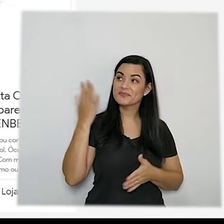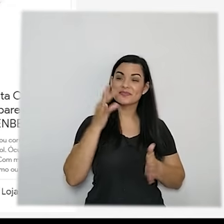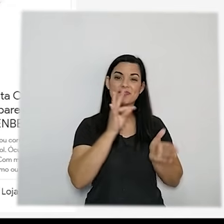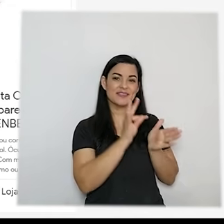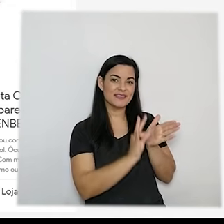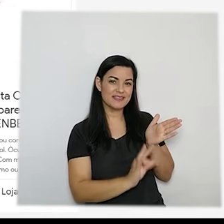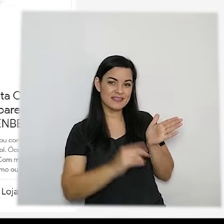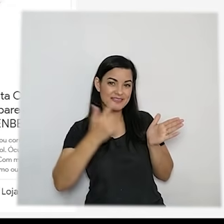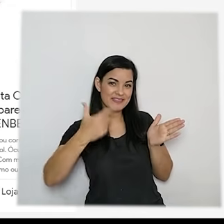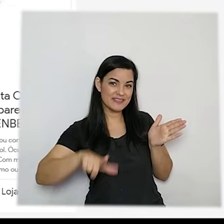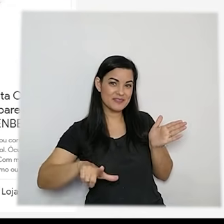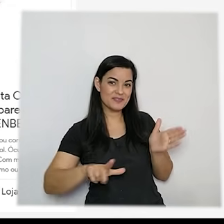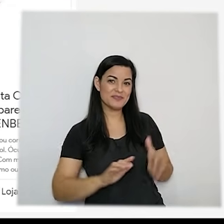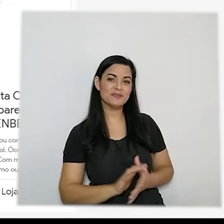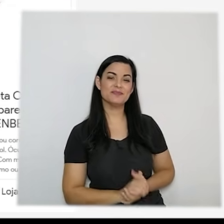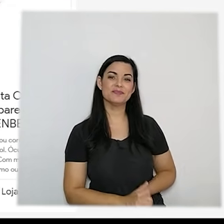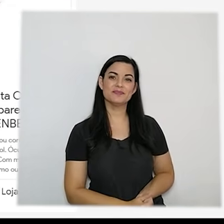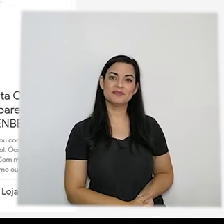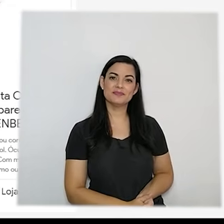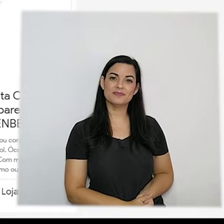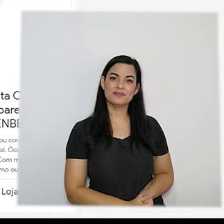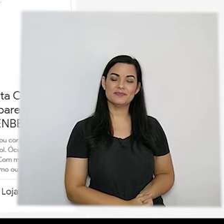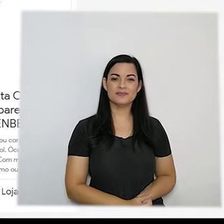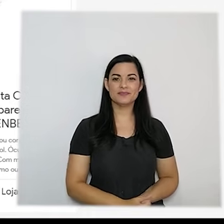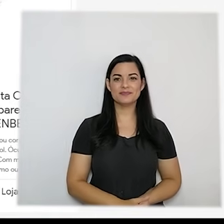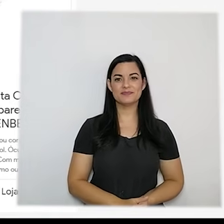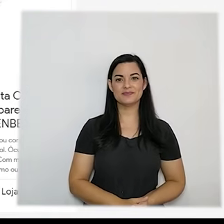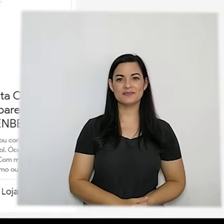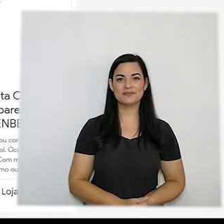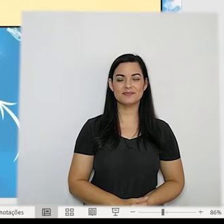texto mais uma vez.